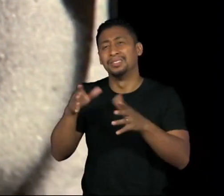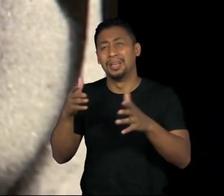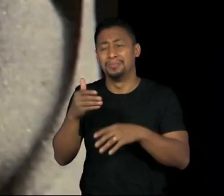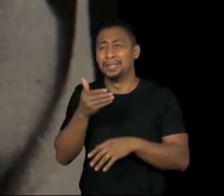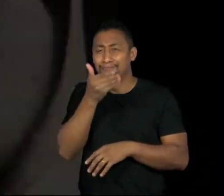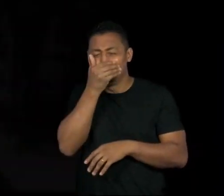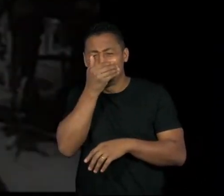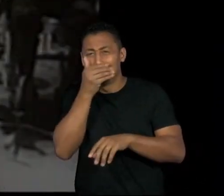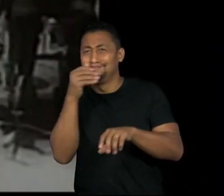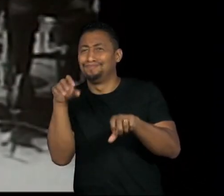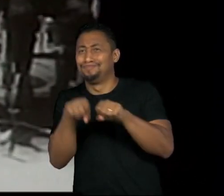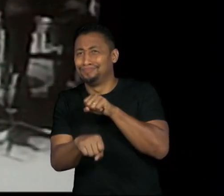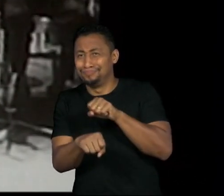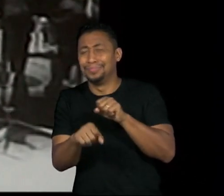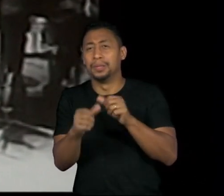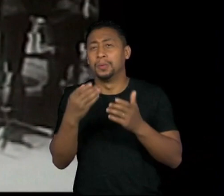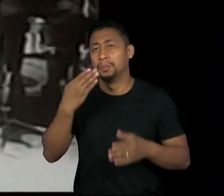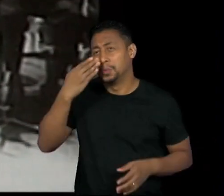as drogas.